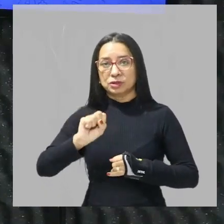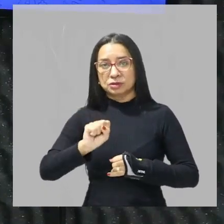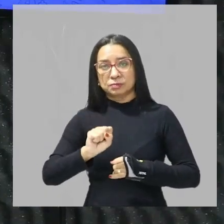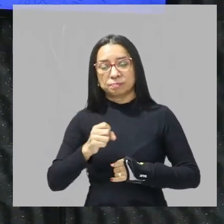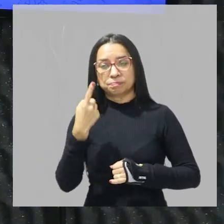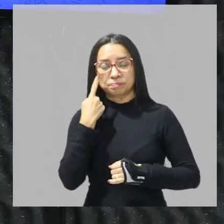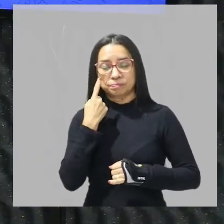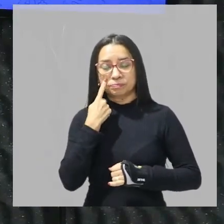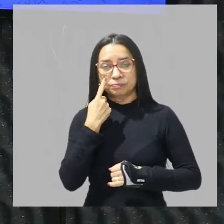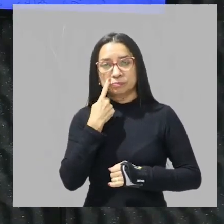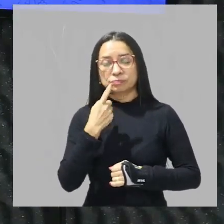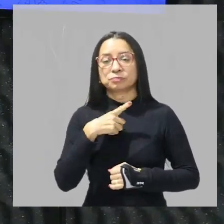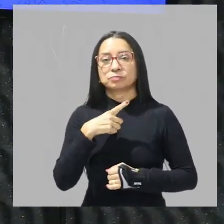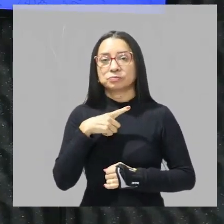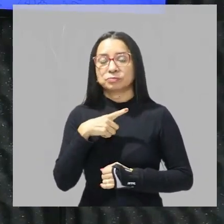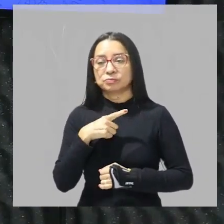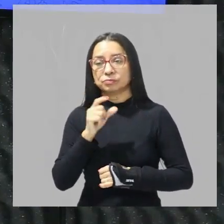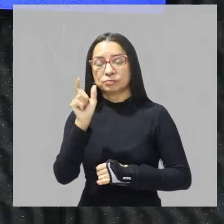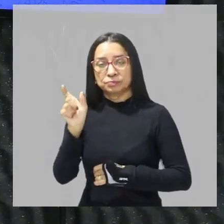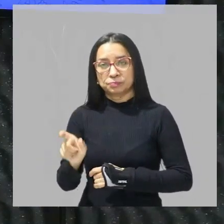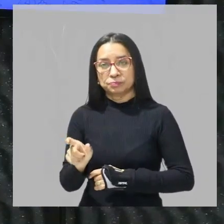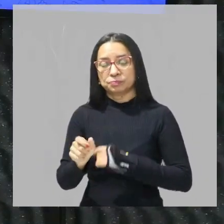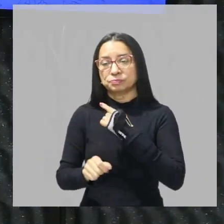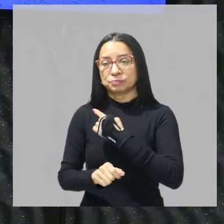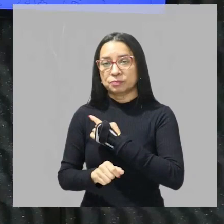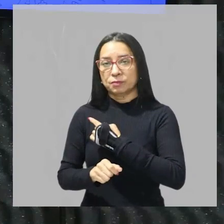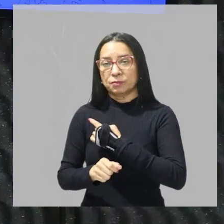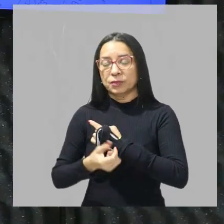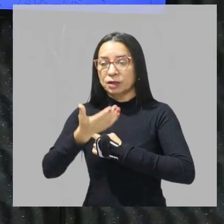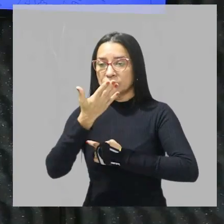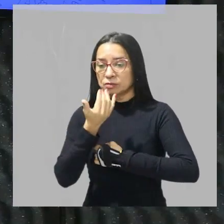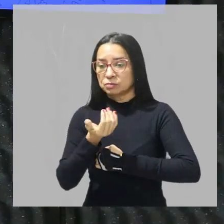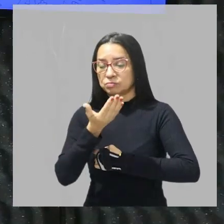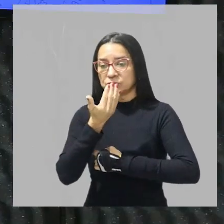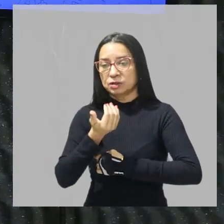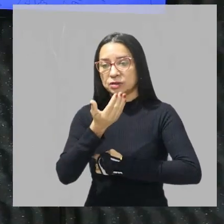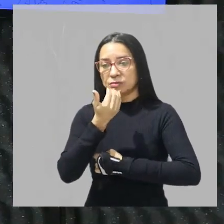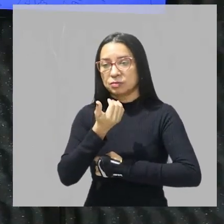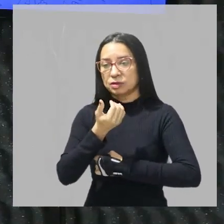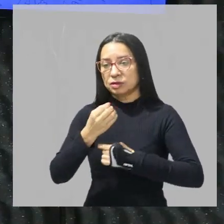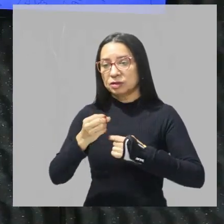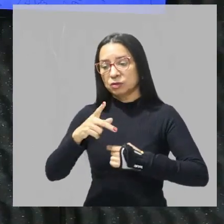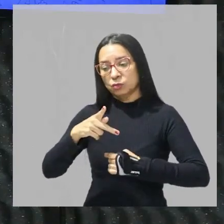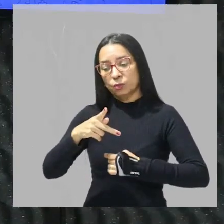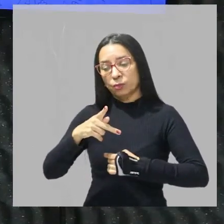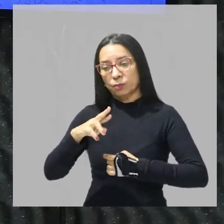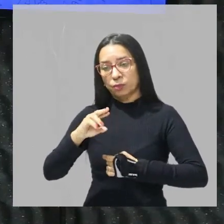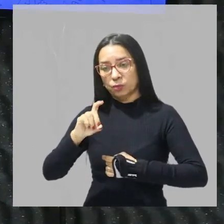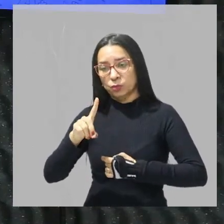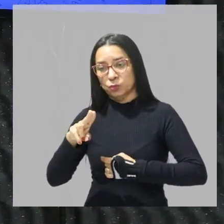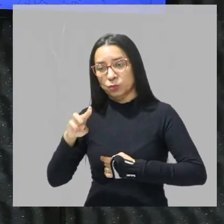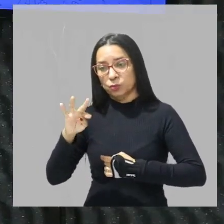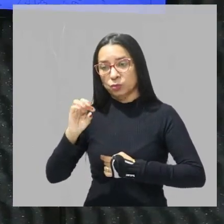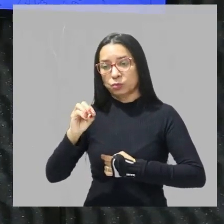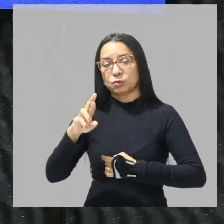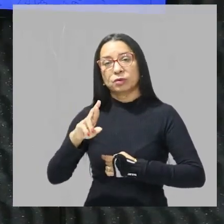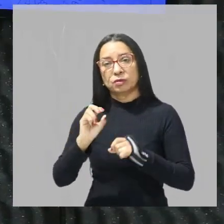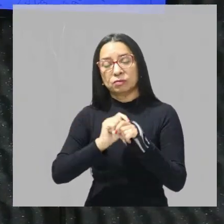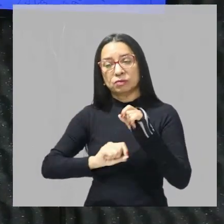só, eu tenho aqui um indivíduo que se alimenta do produtor, ele é herbívoro. Ele